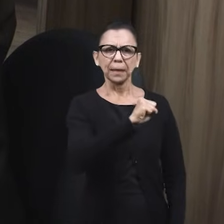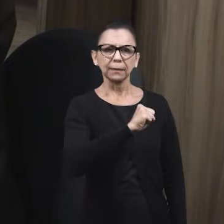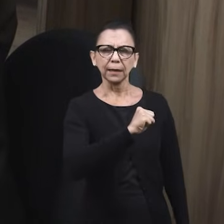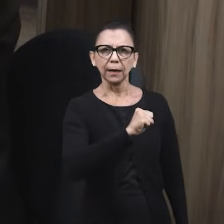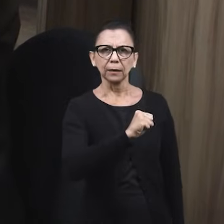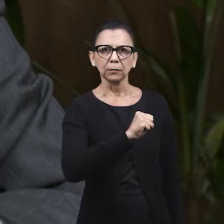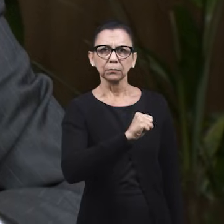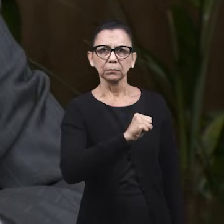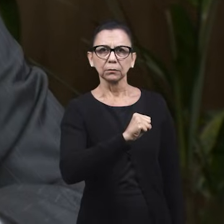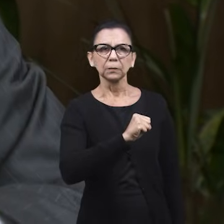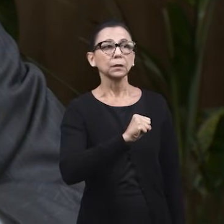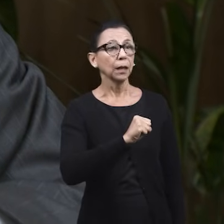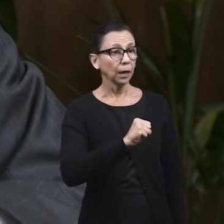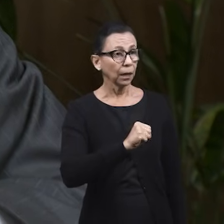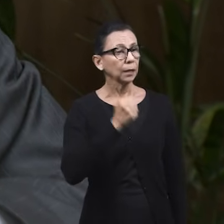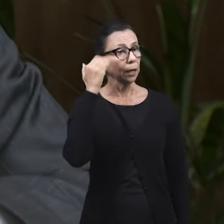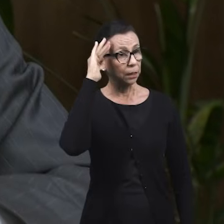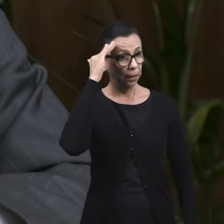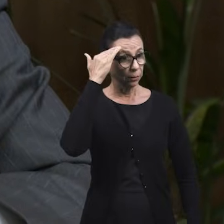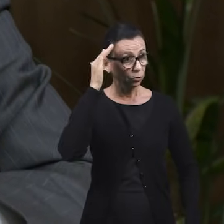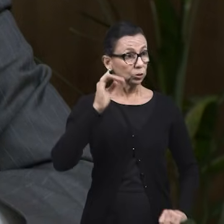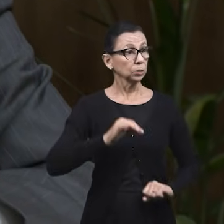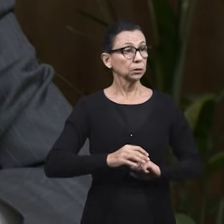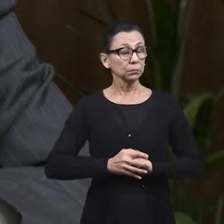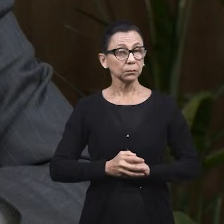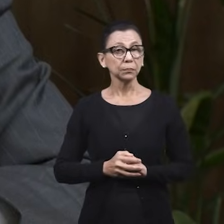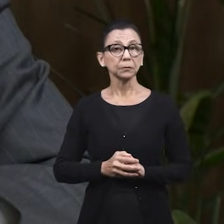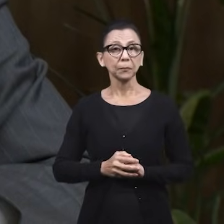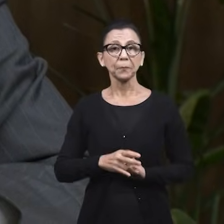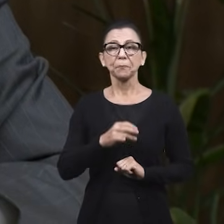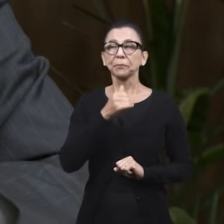Compreendi, está claro, está direto.